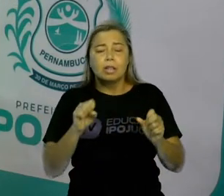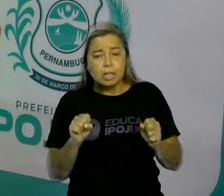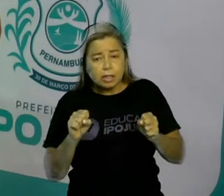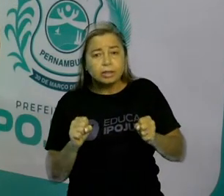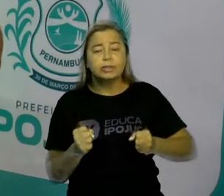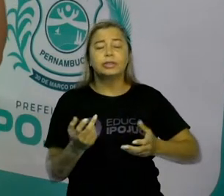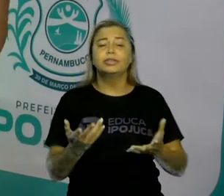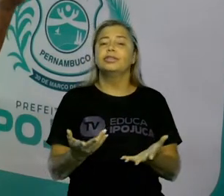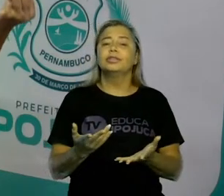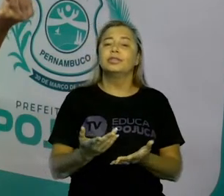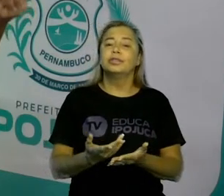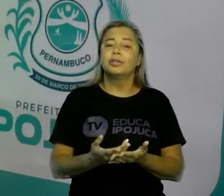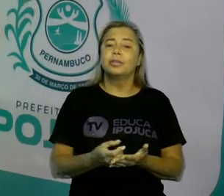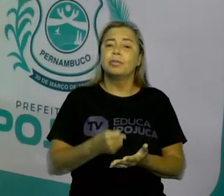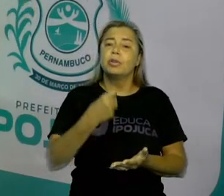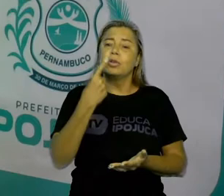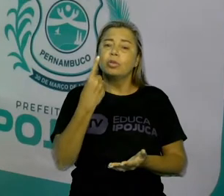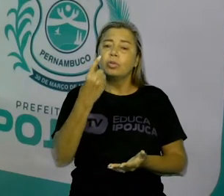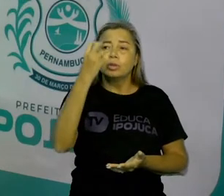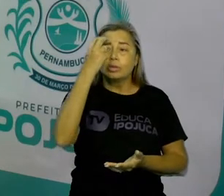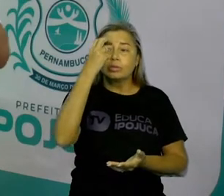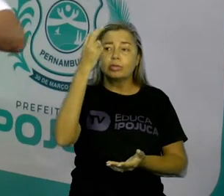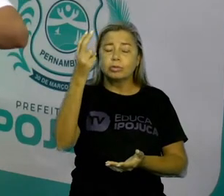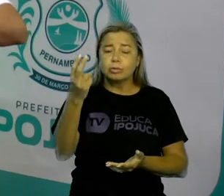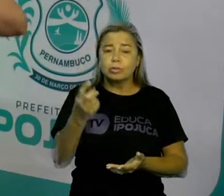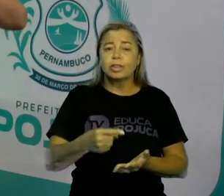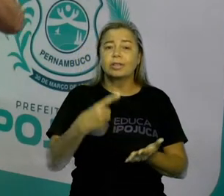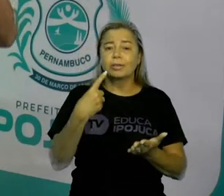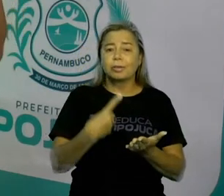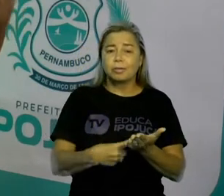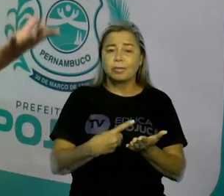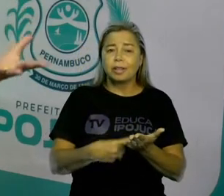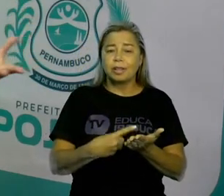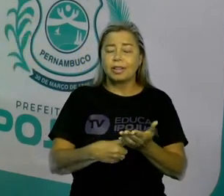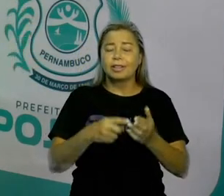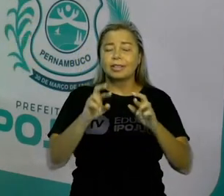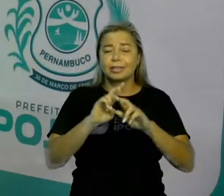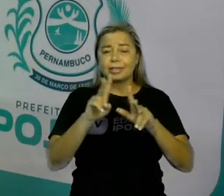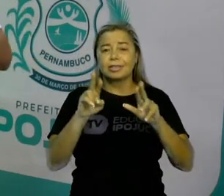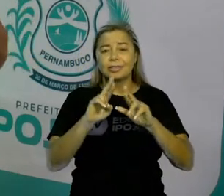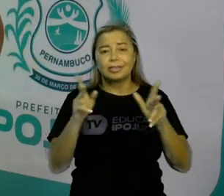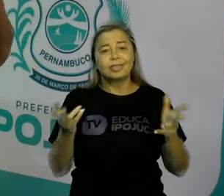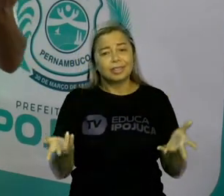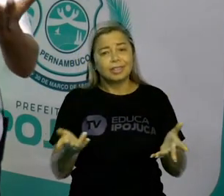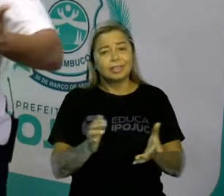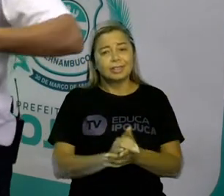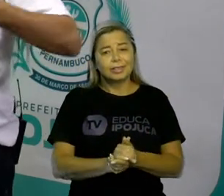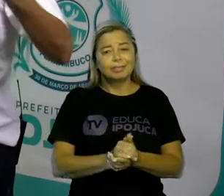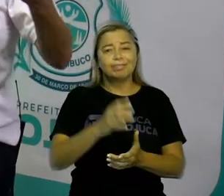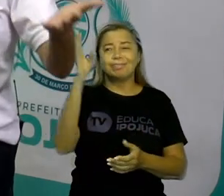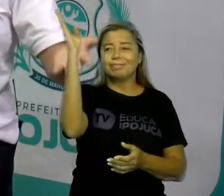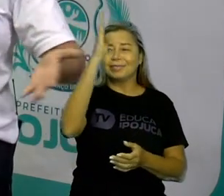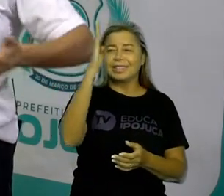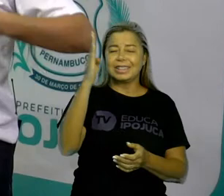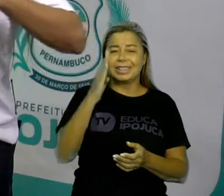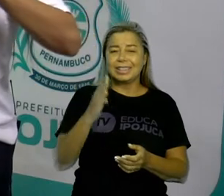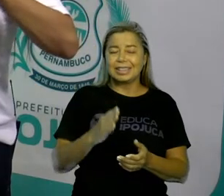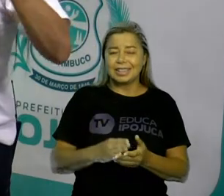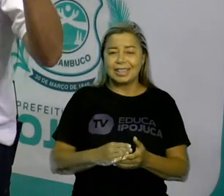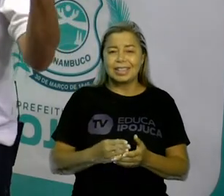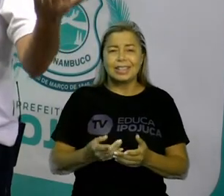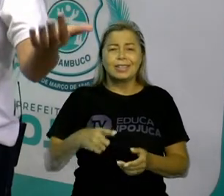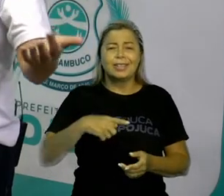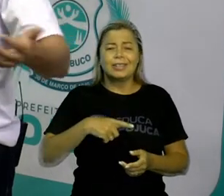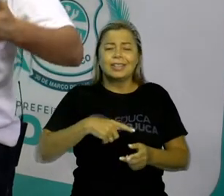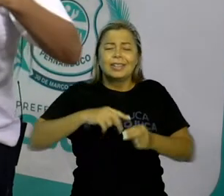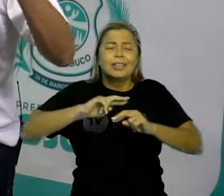com traços diferentes. Por isso que nosso Brasil é muito grande, com tanta diversidade cultural, com